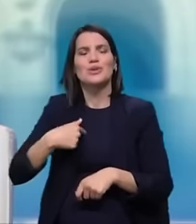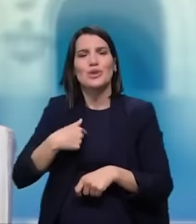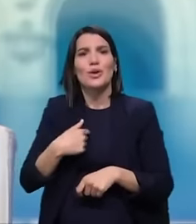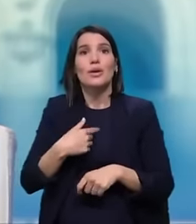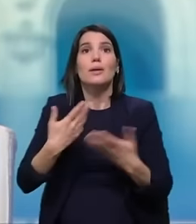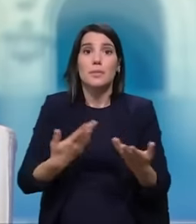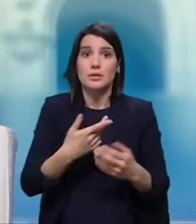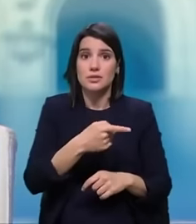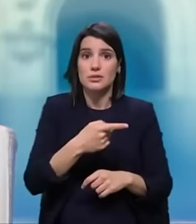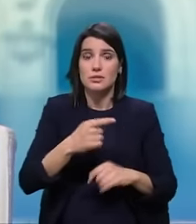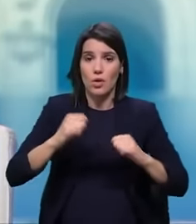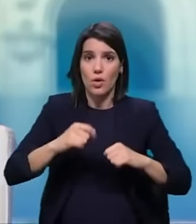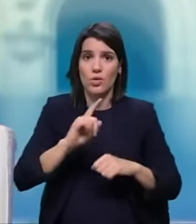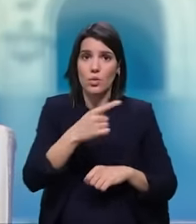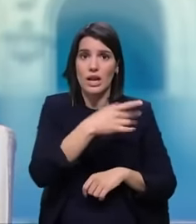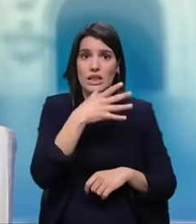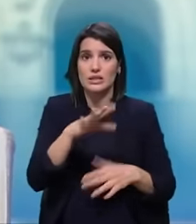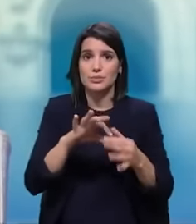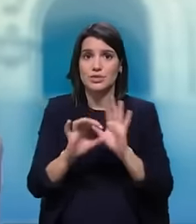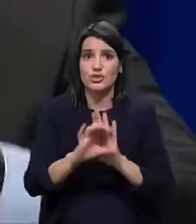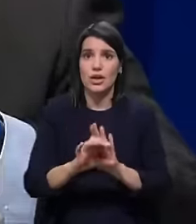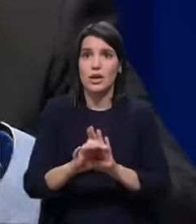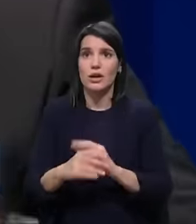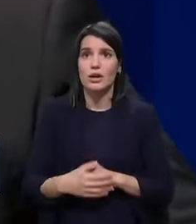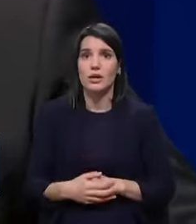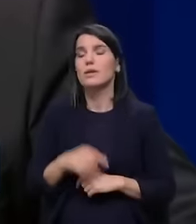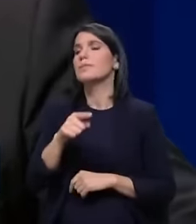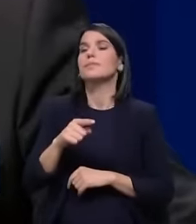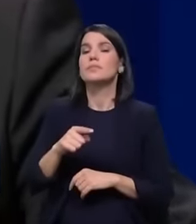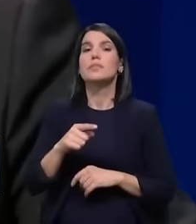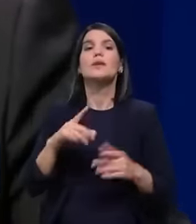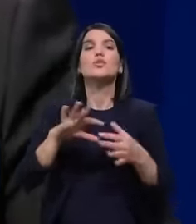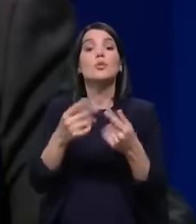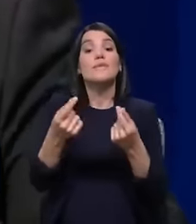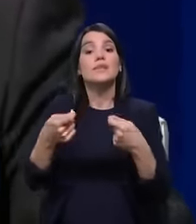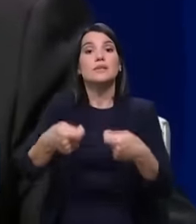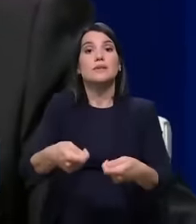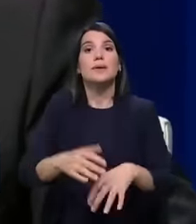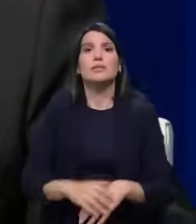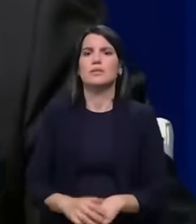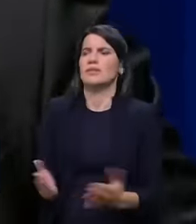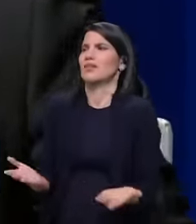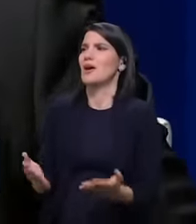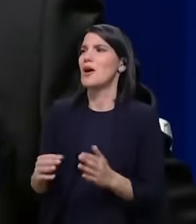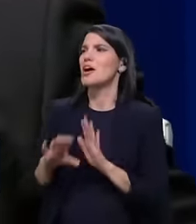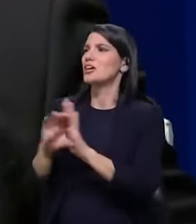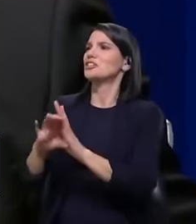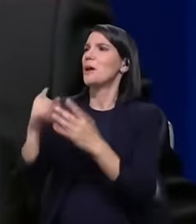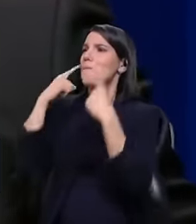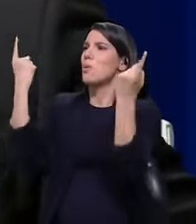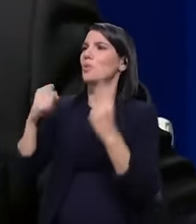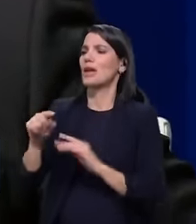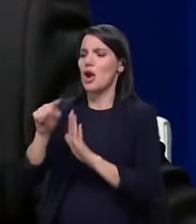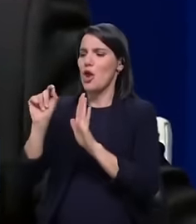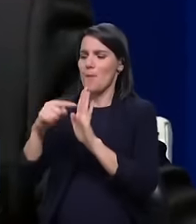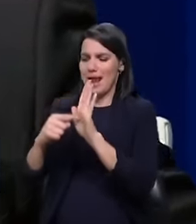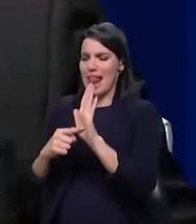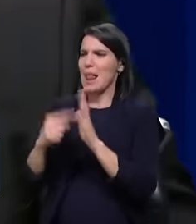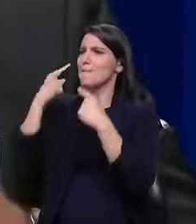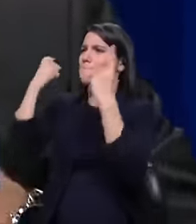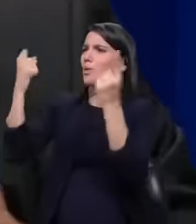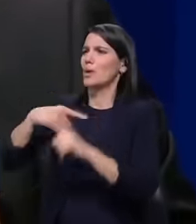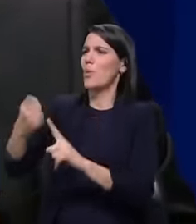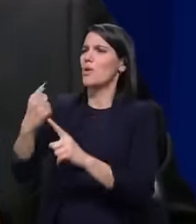Não vamos falar de financiamento. Ou não, o que a Mariana Mortágua disse acerca do Chega. O Chega é público. Sobre financiamento. Oh, João, o Chega é público e a lista é pública todos os anos, não tem nada que